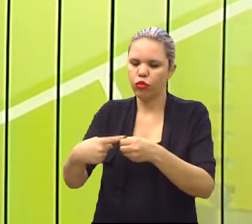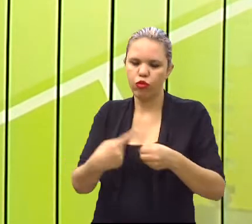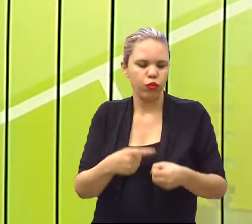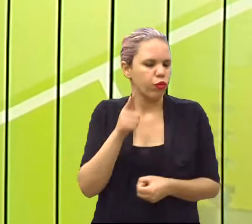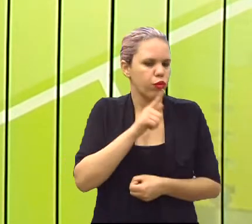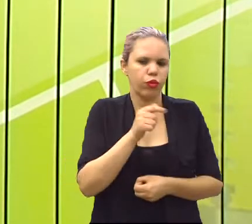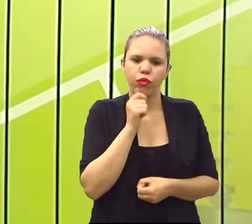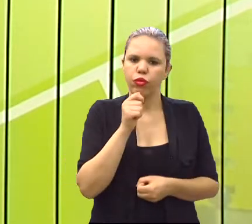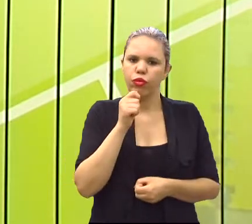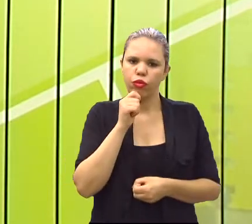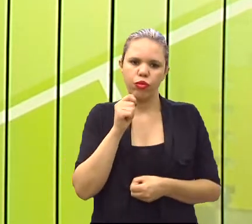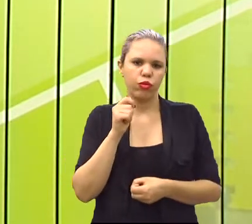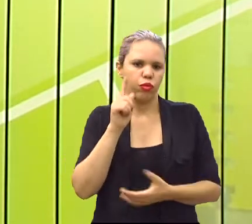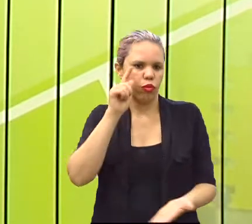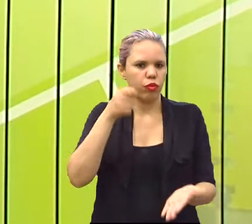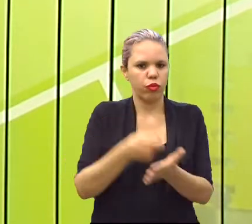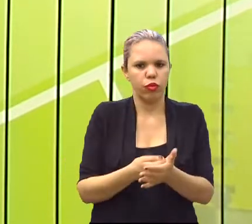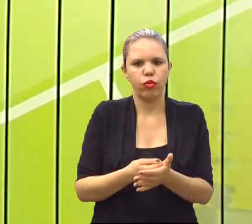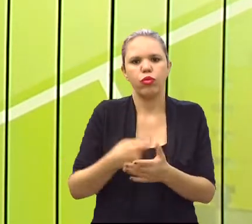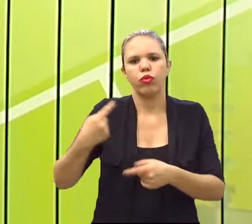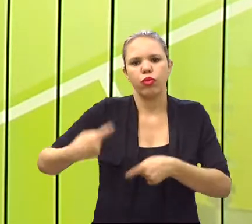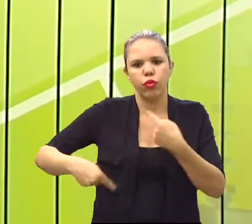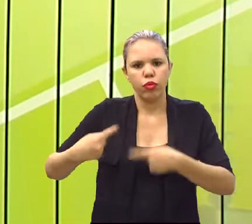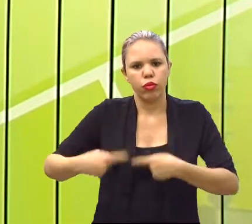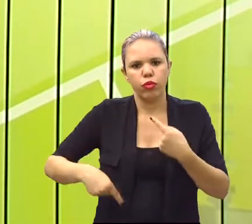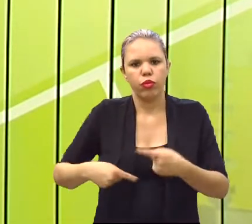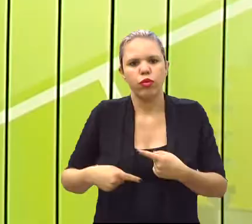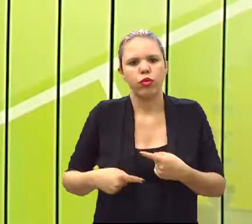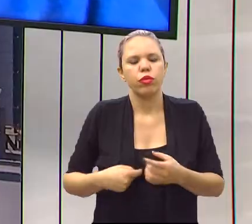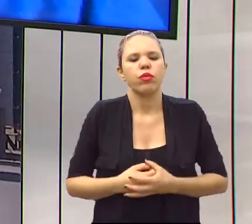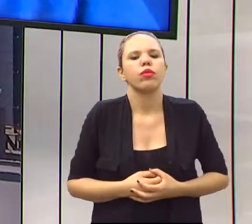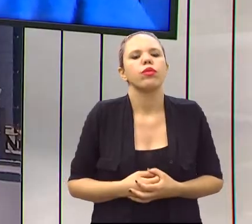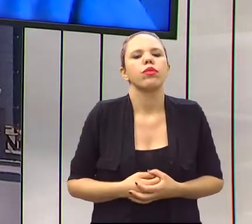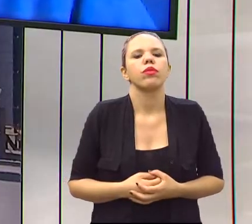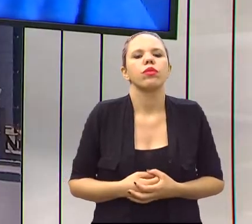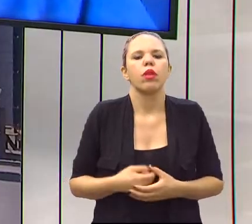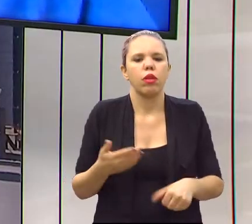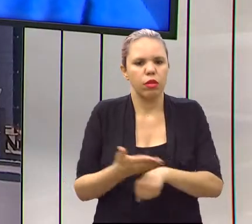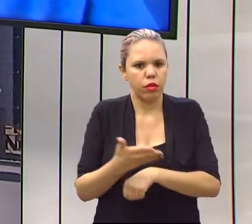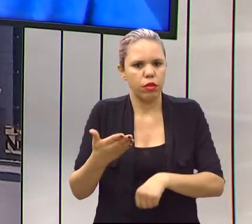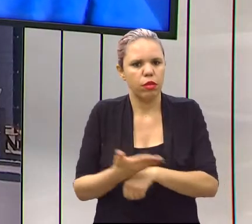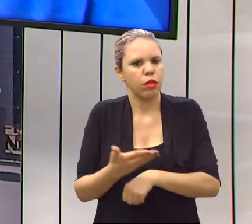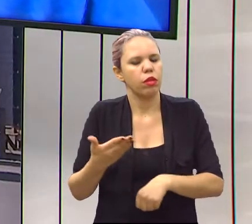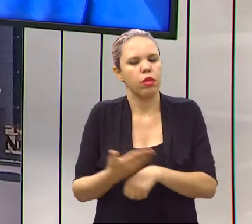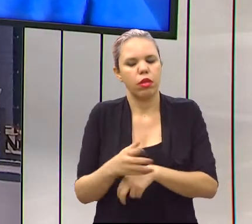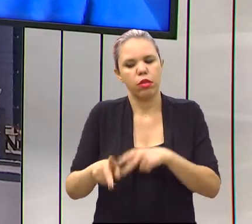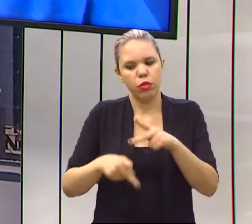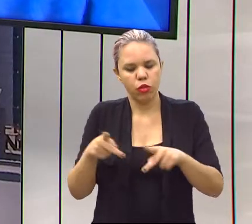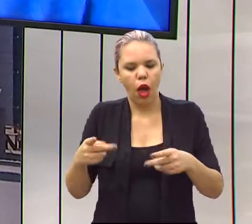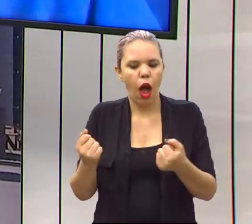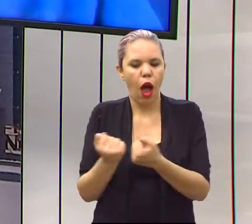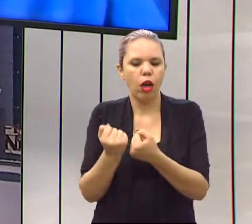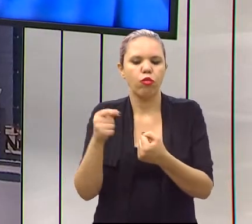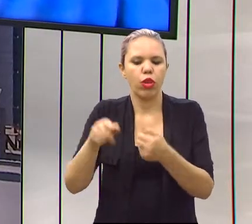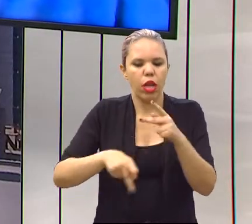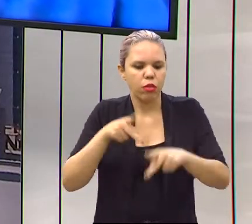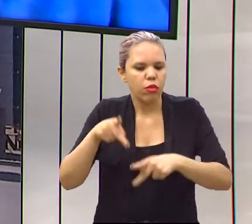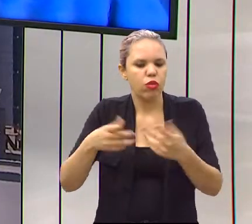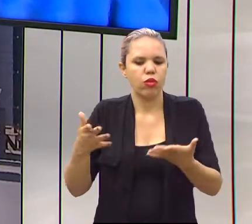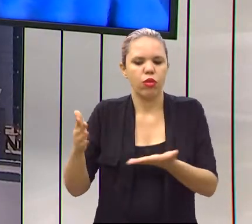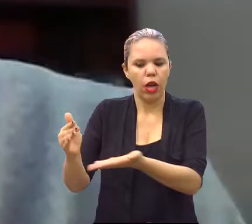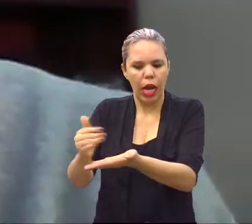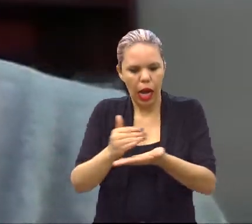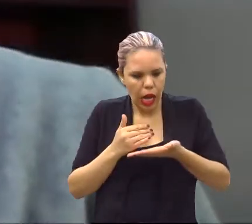conseguiram estabelecer aí uma política que envolva a participação desses catadores e dessas